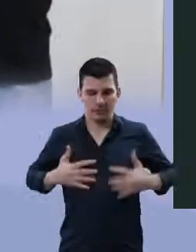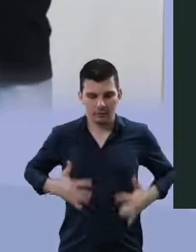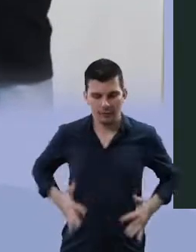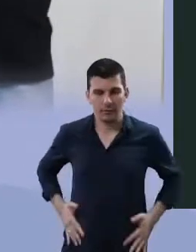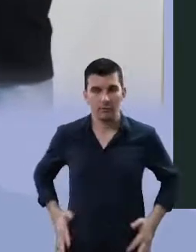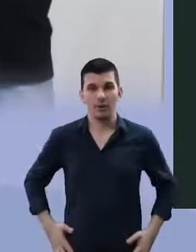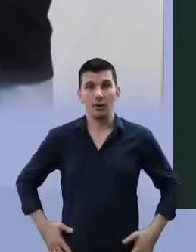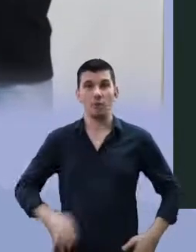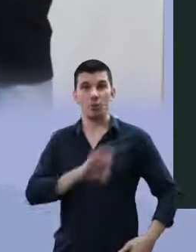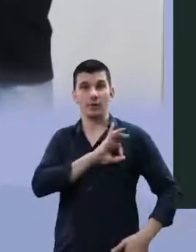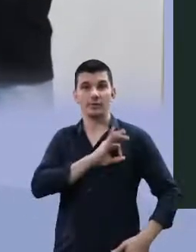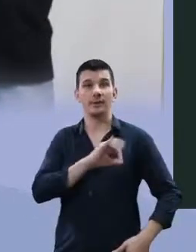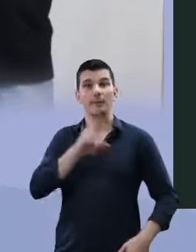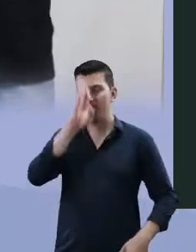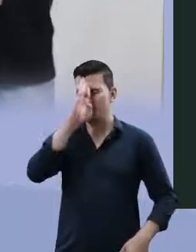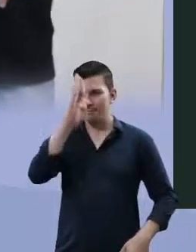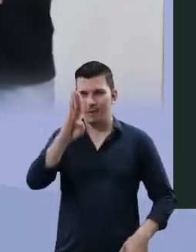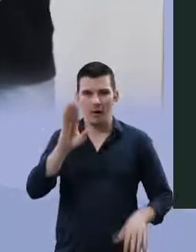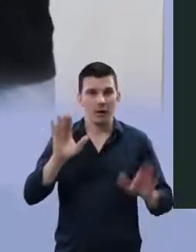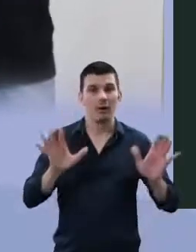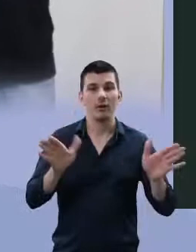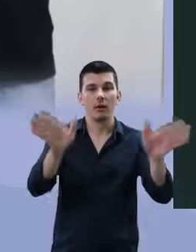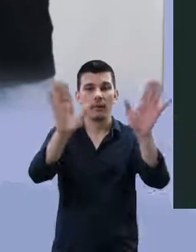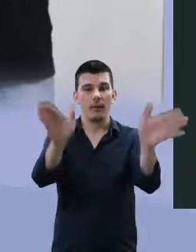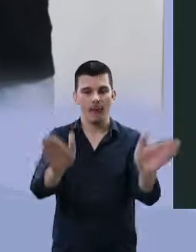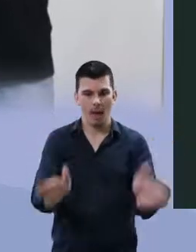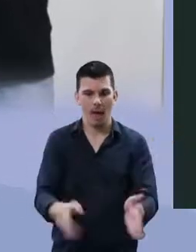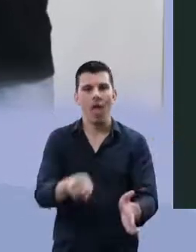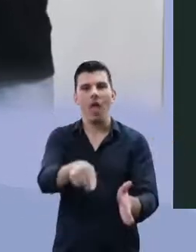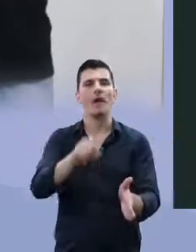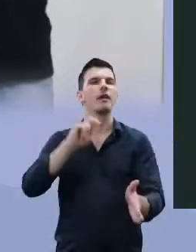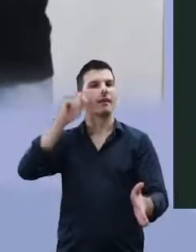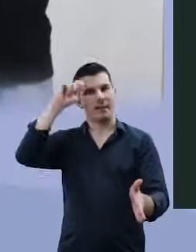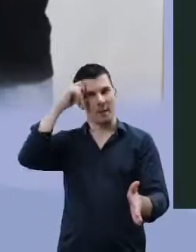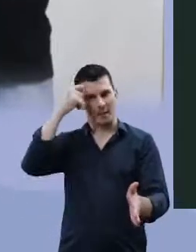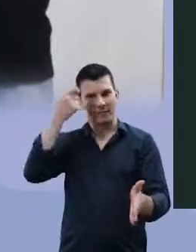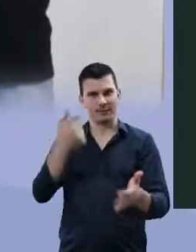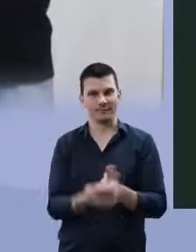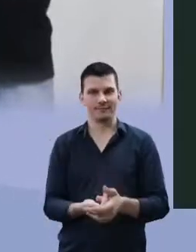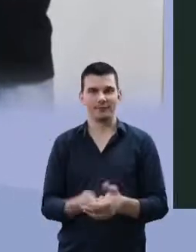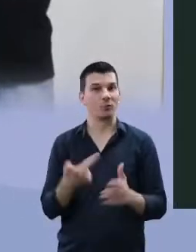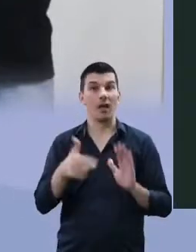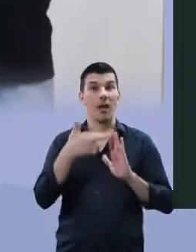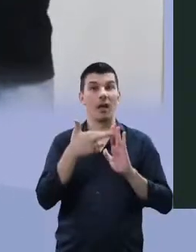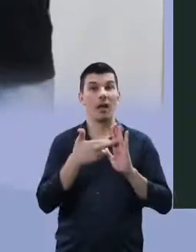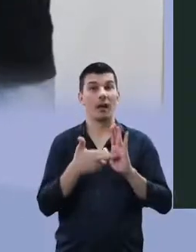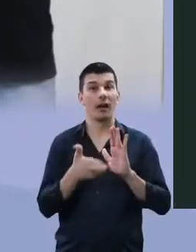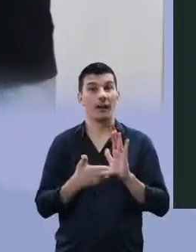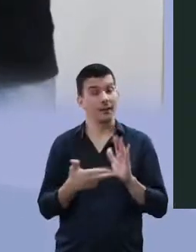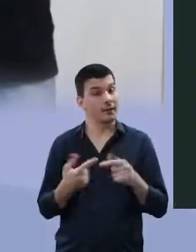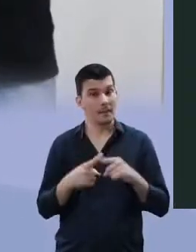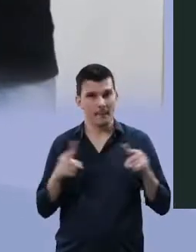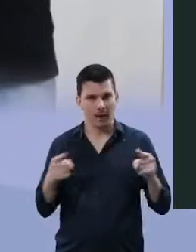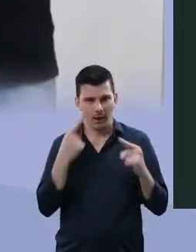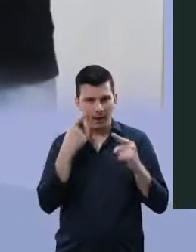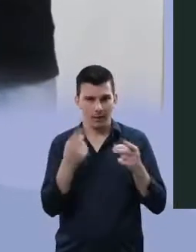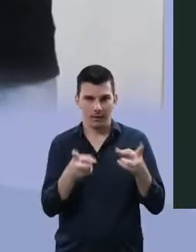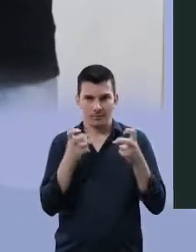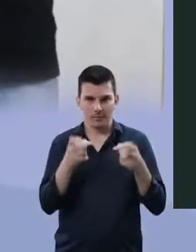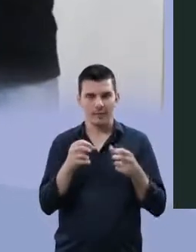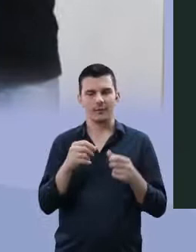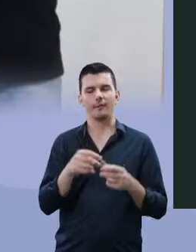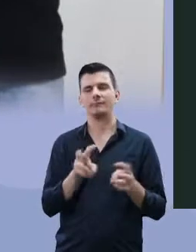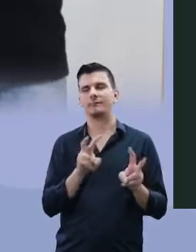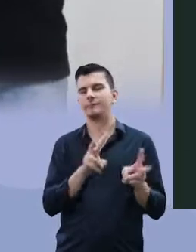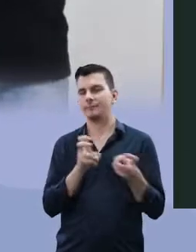serem revistados? Os brancos? Não, os negros. Então, não existe nenhuma regra escrita que estabeleça isso. Mas,